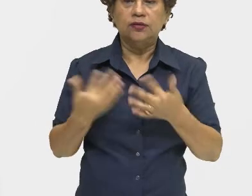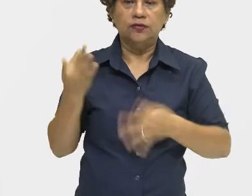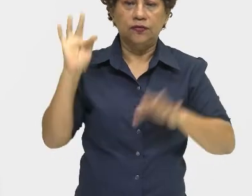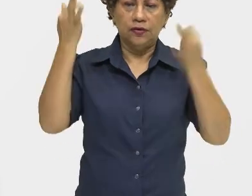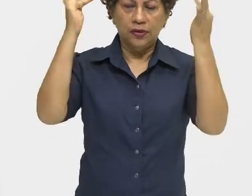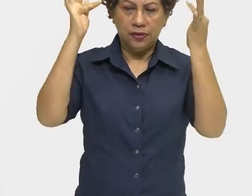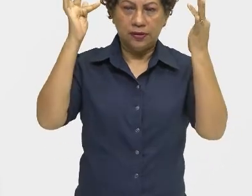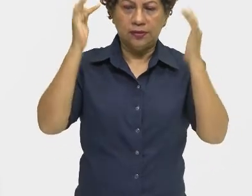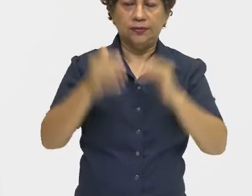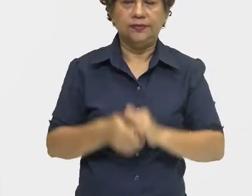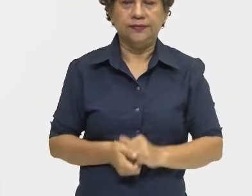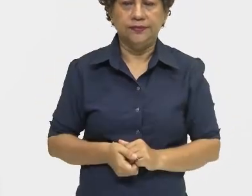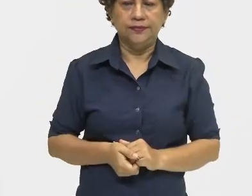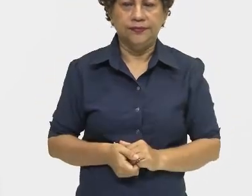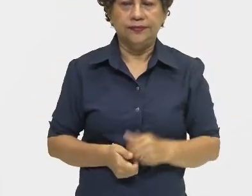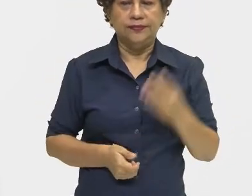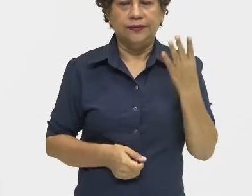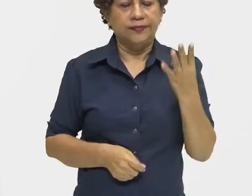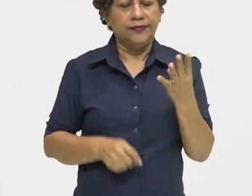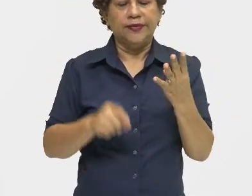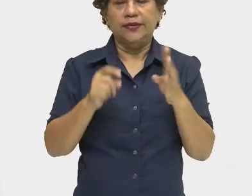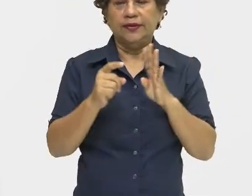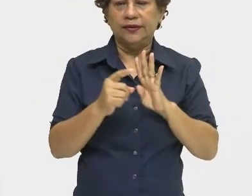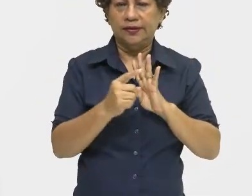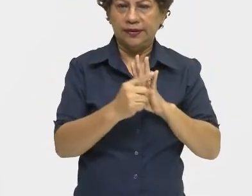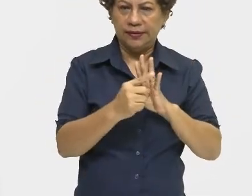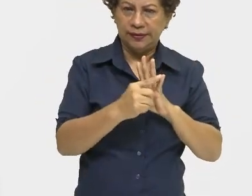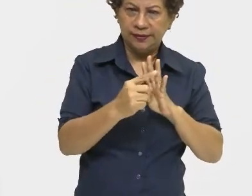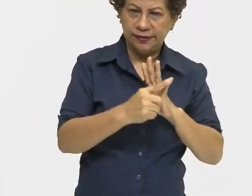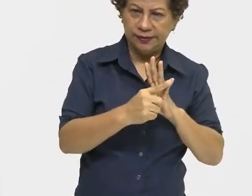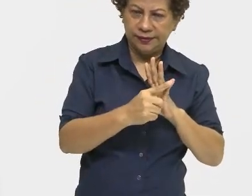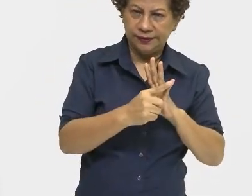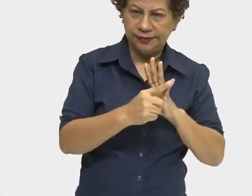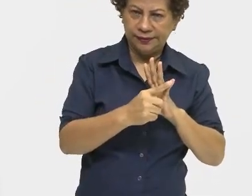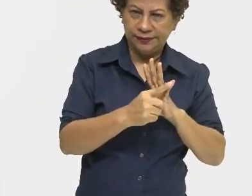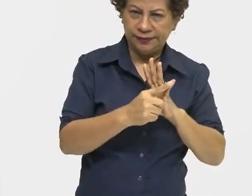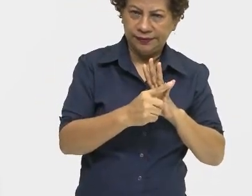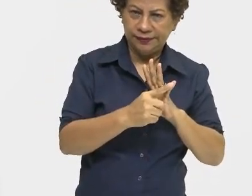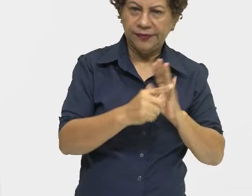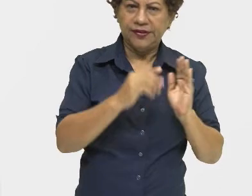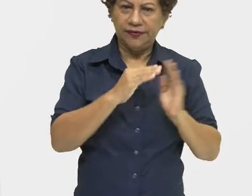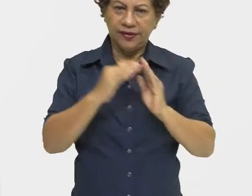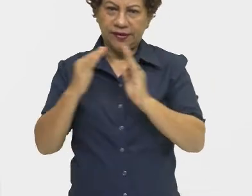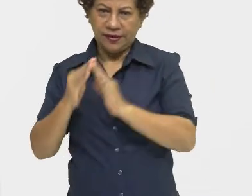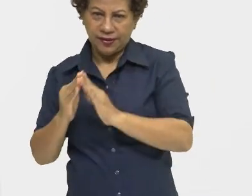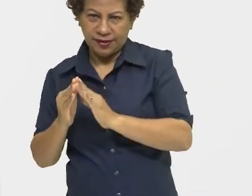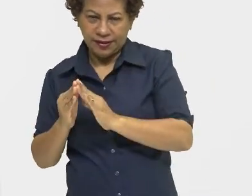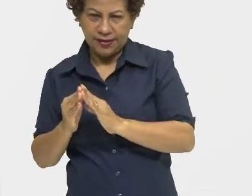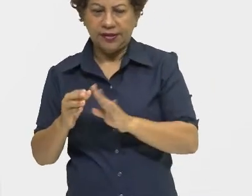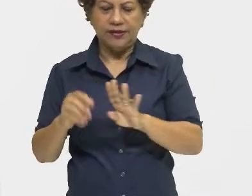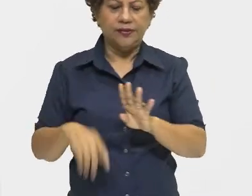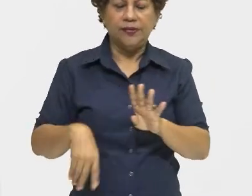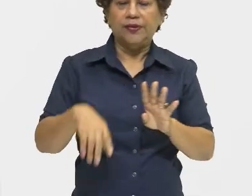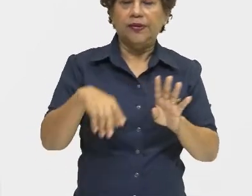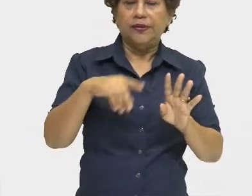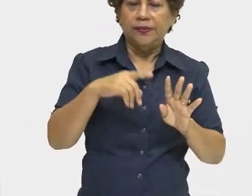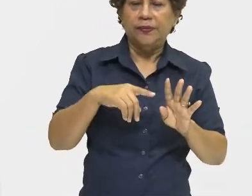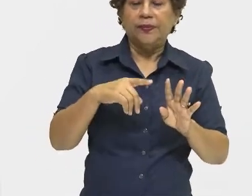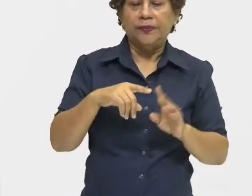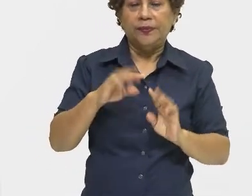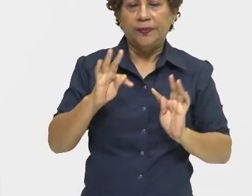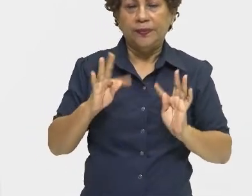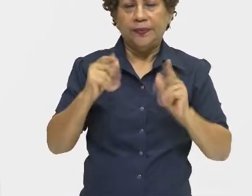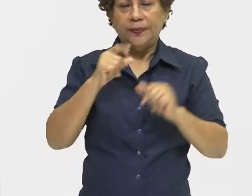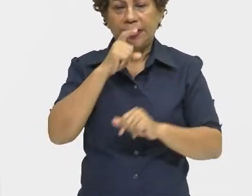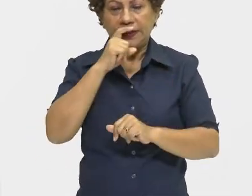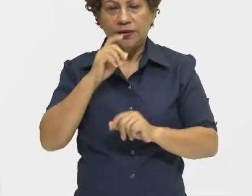uma parlenda. Dedo mindinho, seu vizinho, pai de todos, fura-bolo e